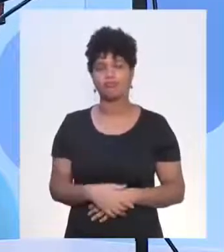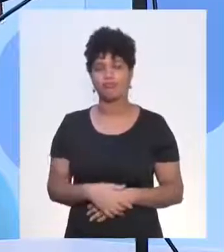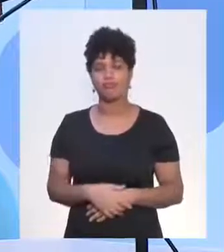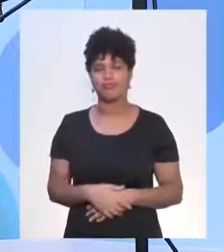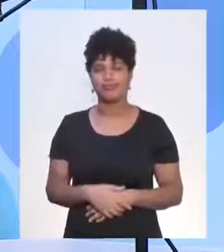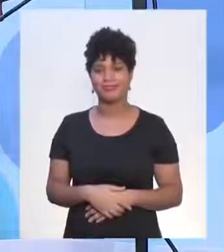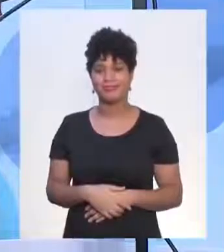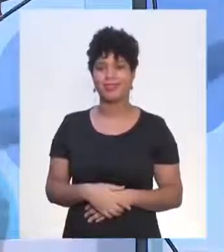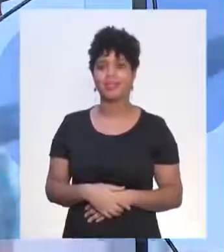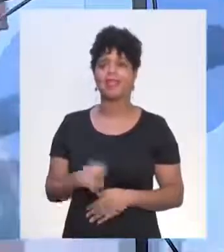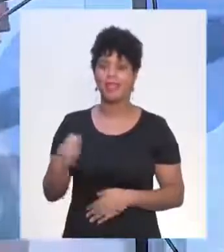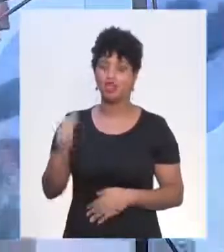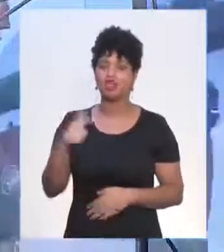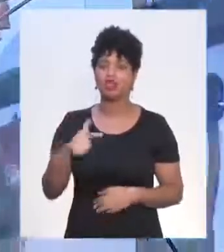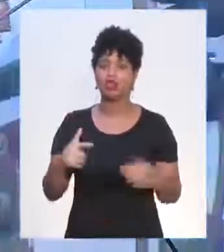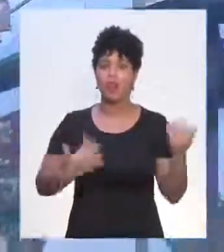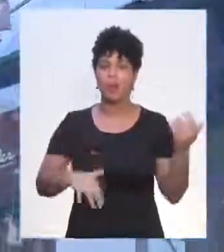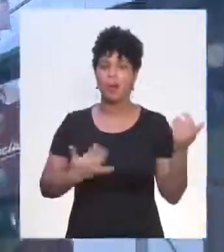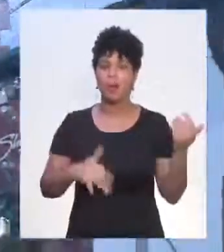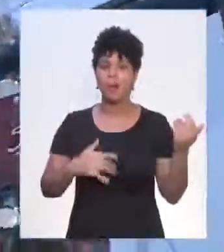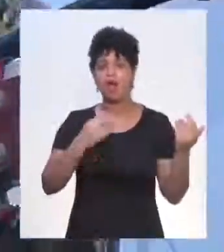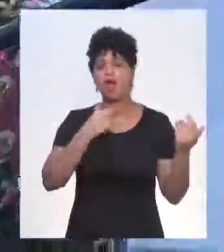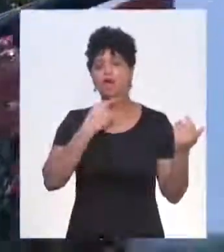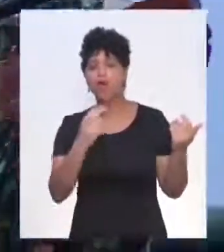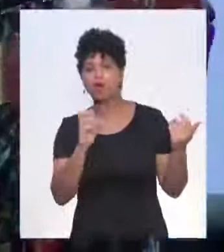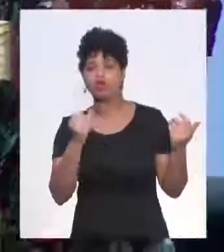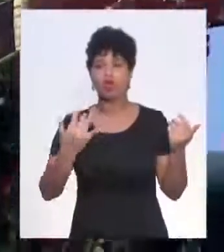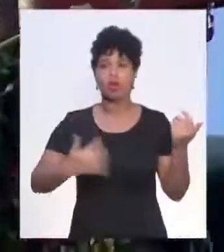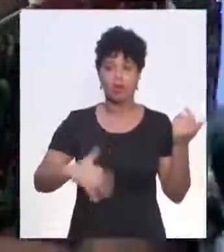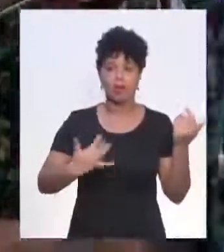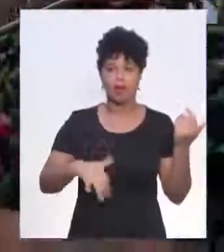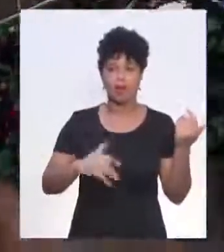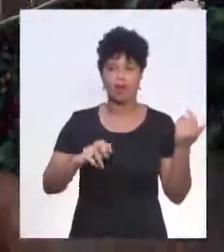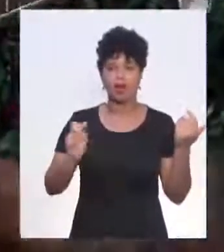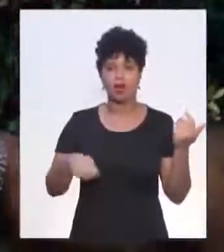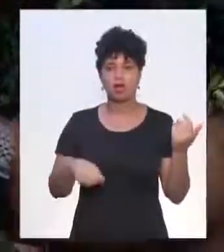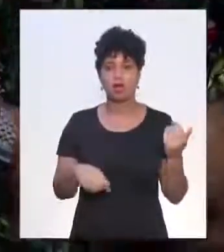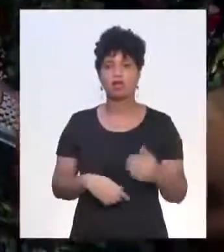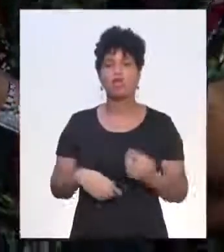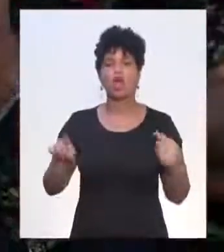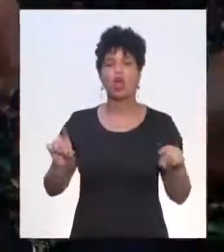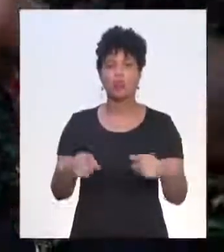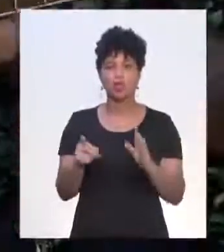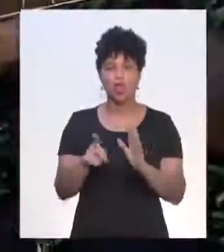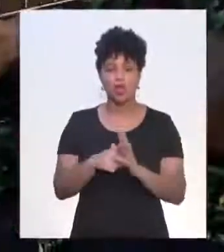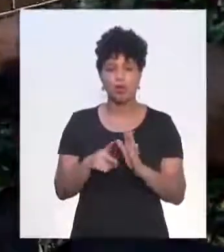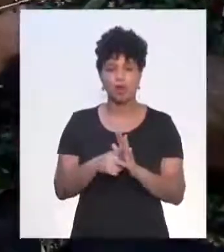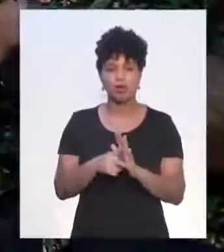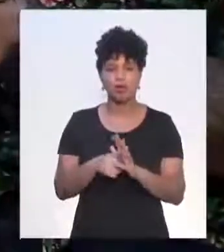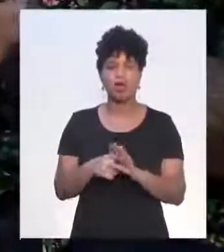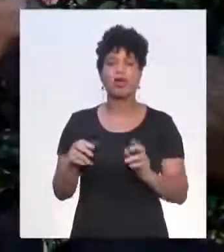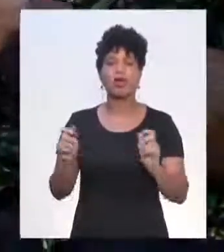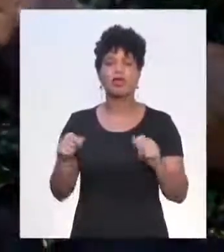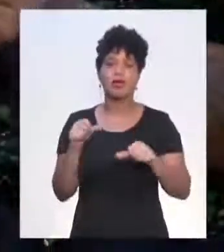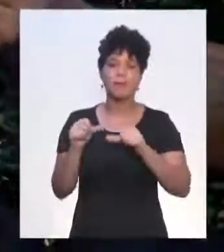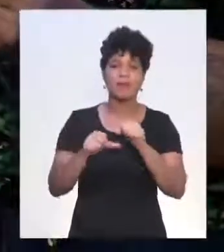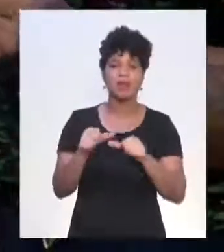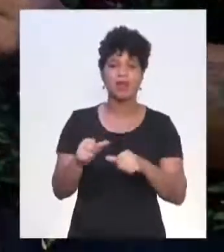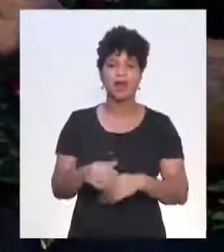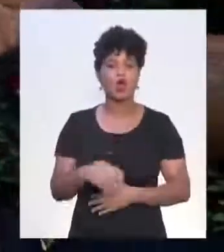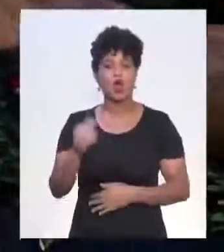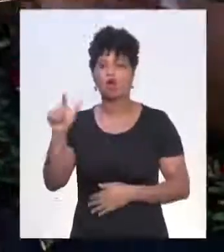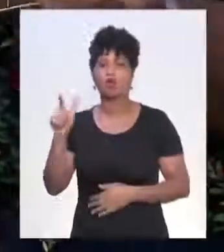eu posso fazer o DOC eu posso fazer o DOC ou eu posso pegar a música que foi feita para o violão e transportar pouco dele